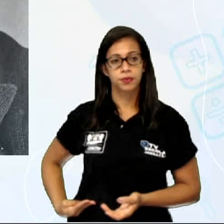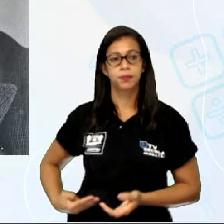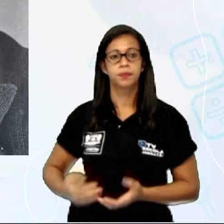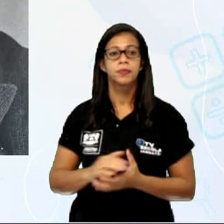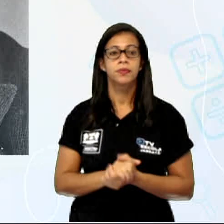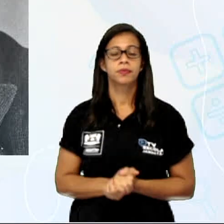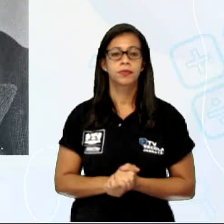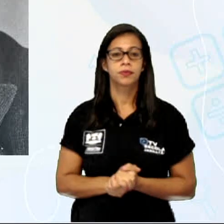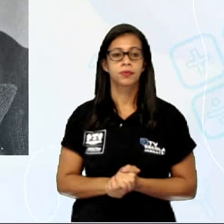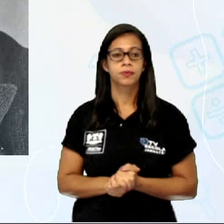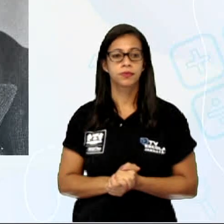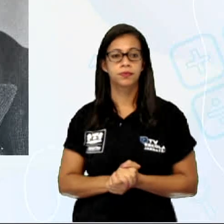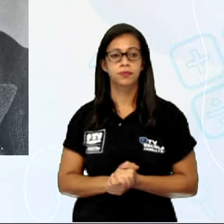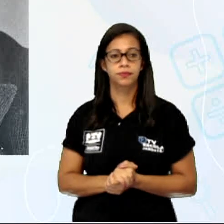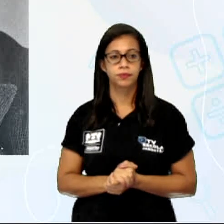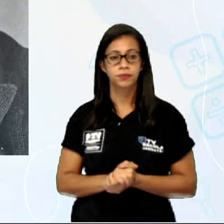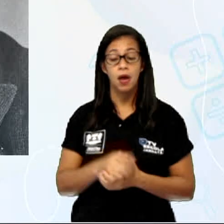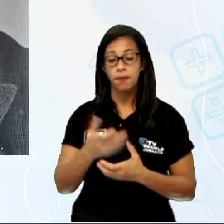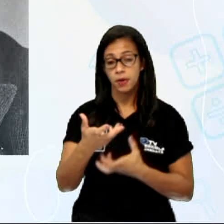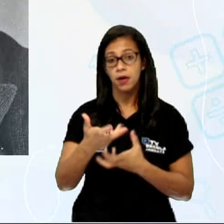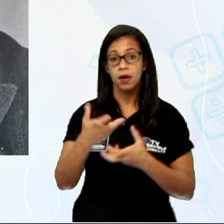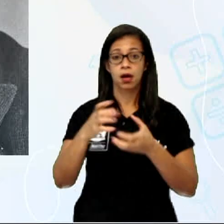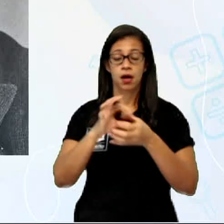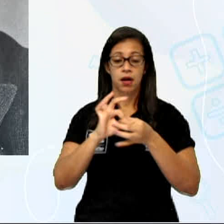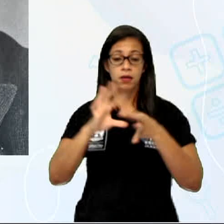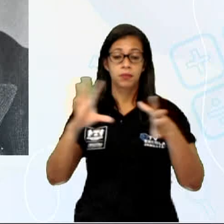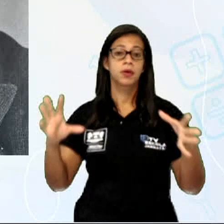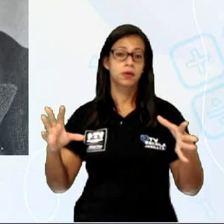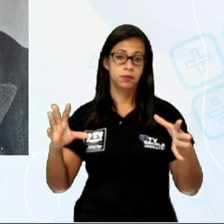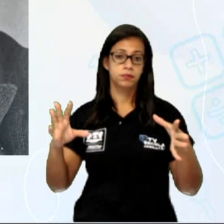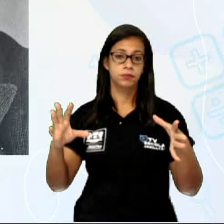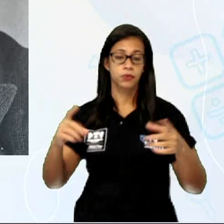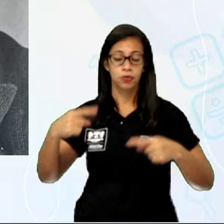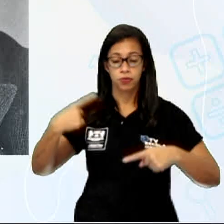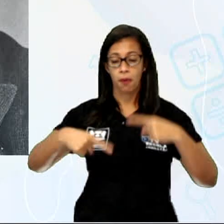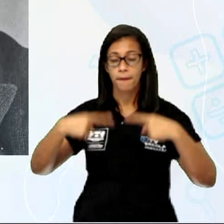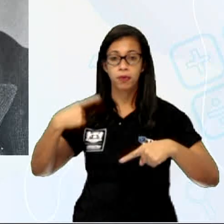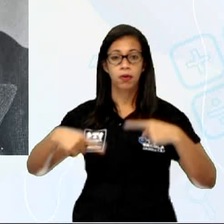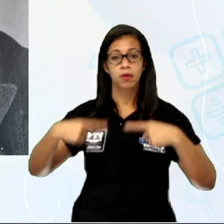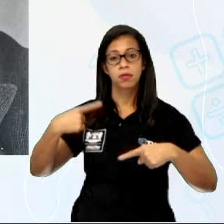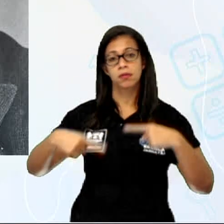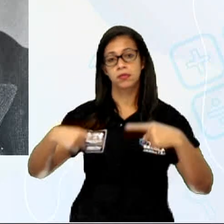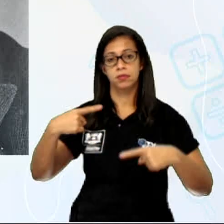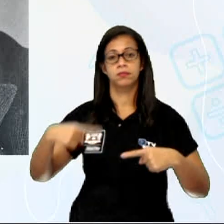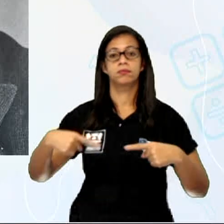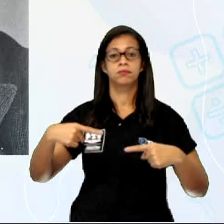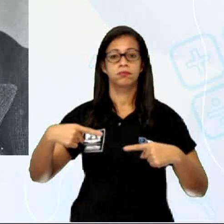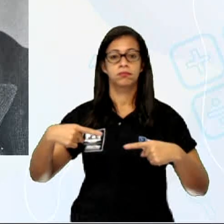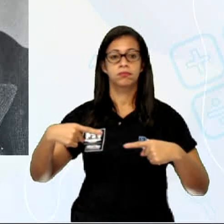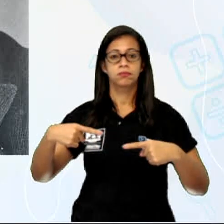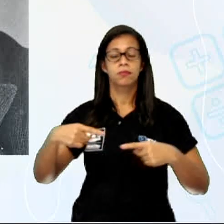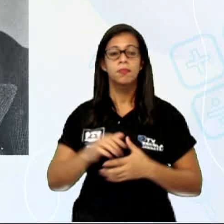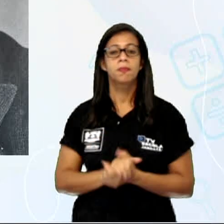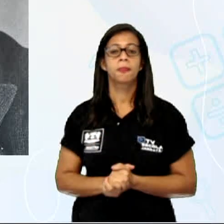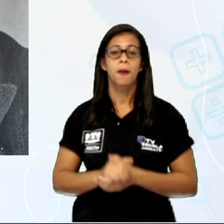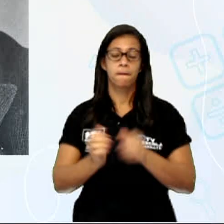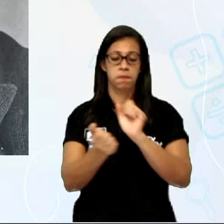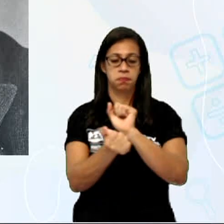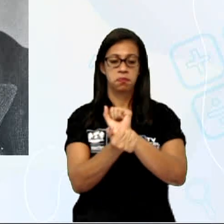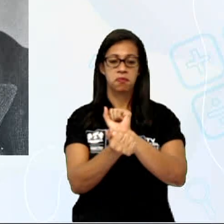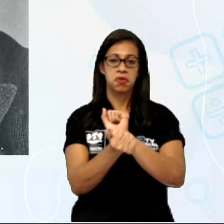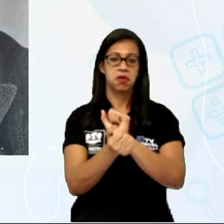popular, libertando os presos políticos e permitindo a volta dos exilados. Presos políticos e exilados,